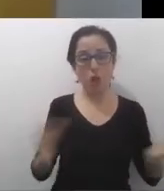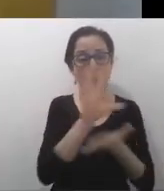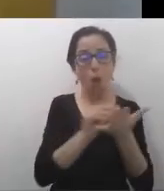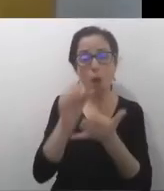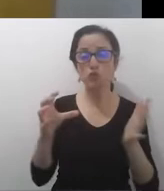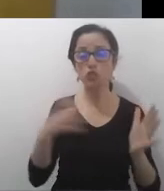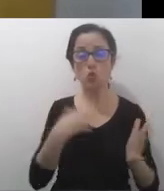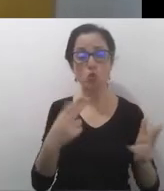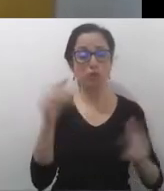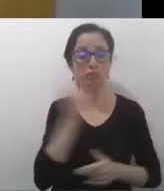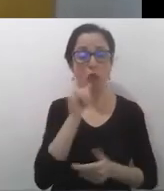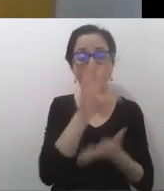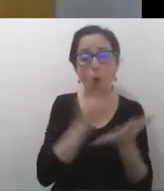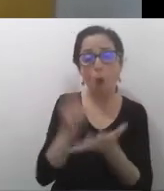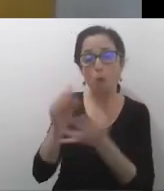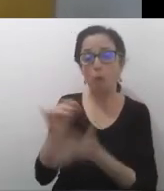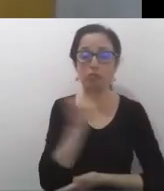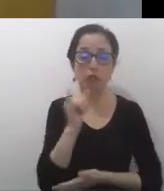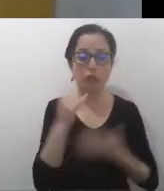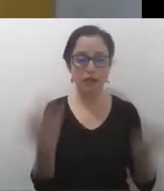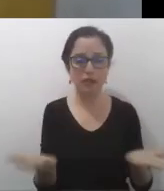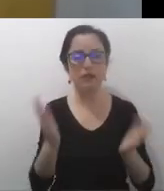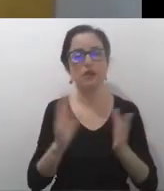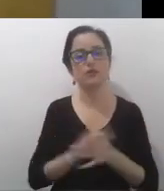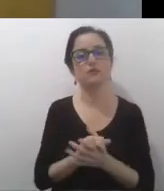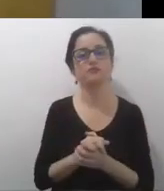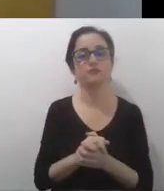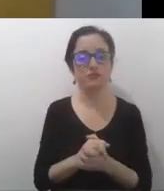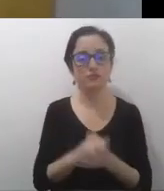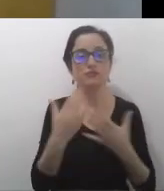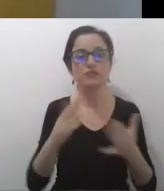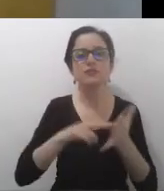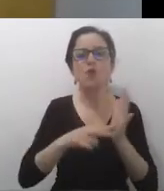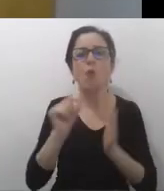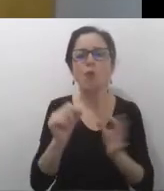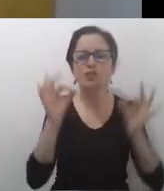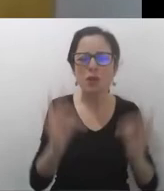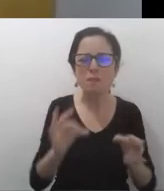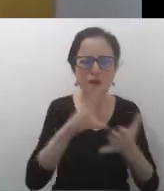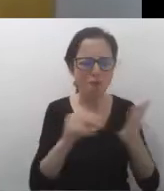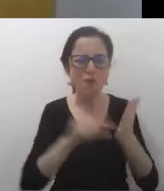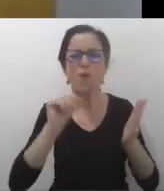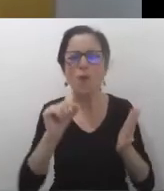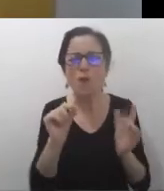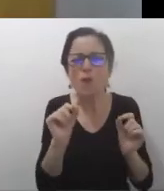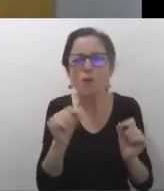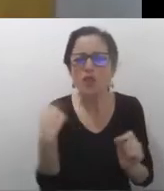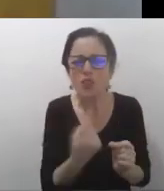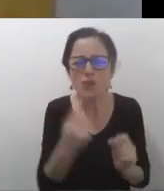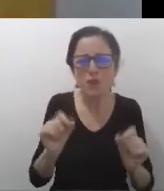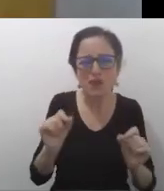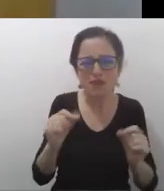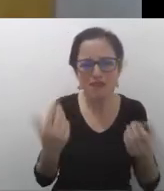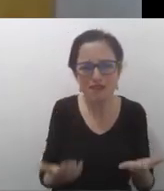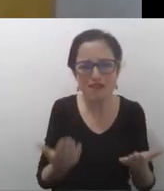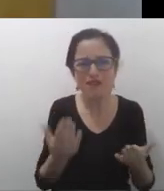e junto aos italianos nem se fala, né? De copiarem muito, etc. E o que que significa exatamente a